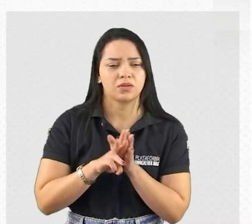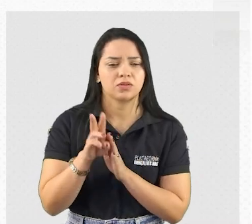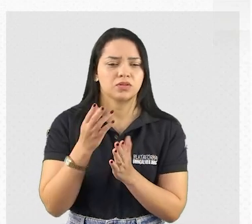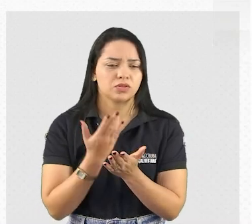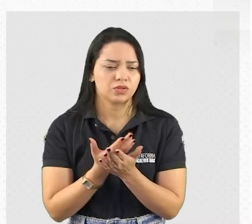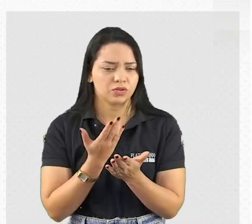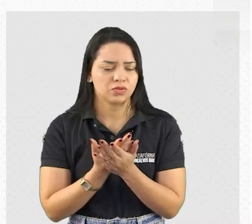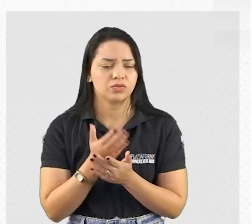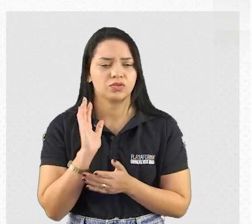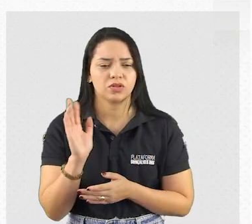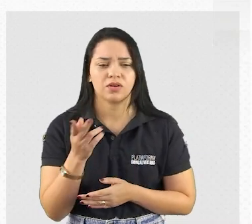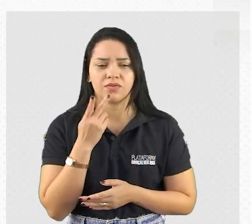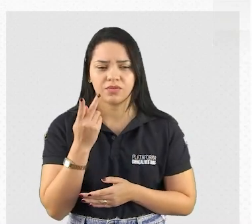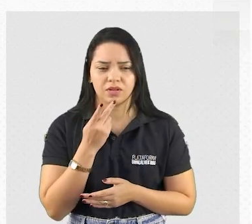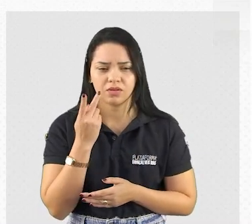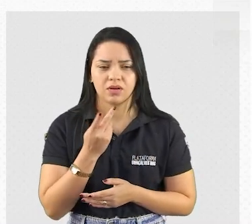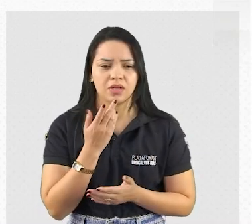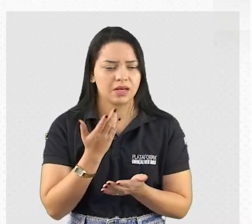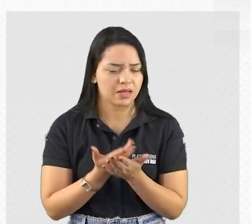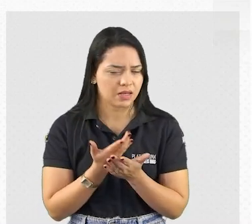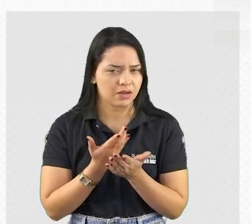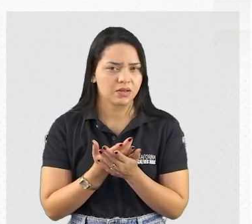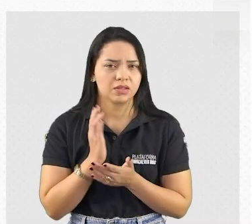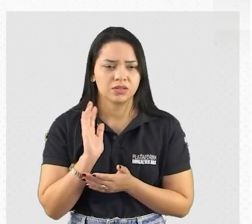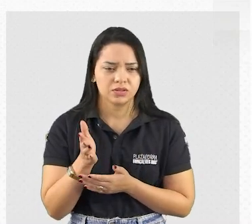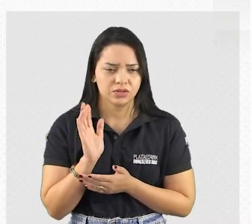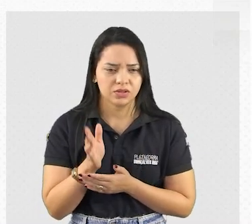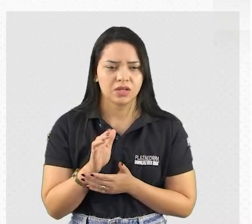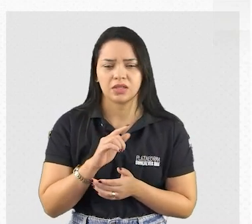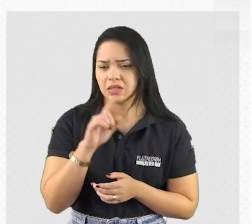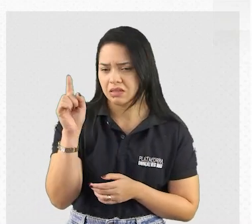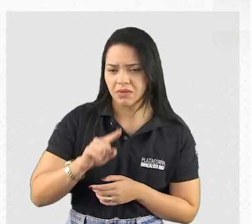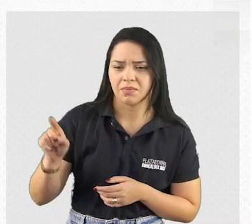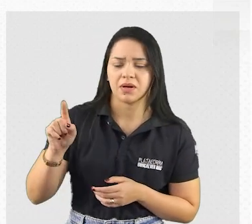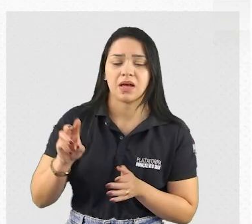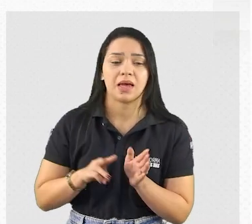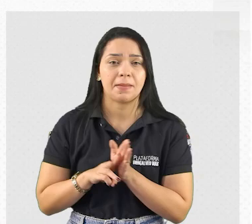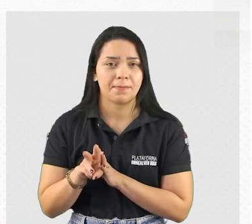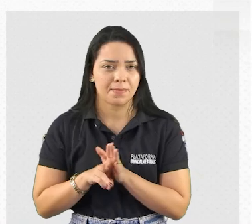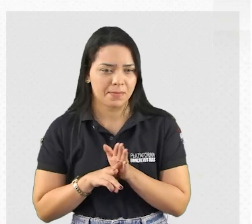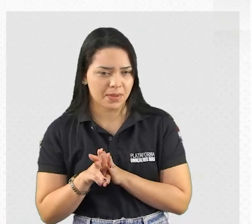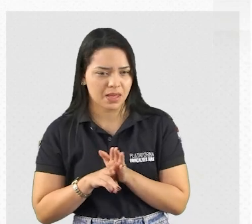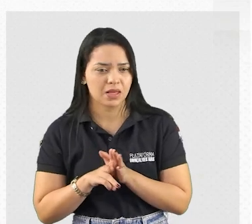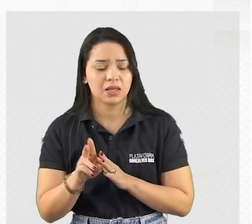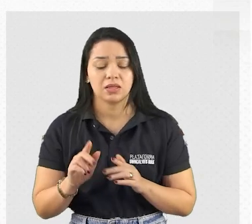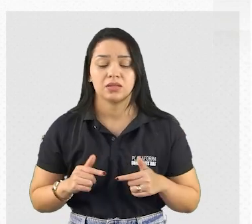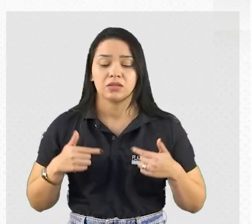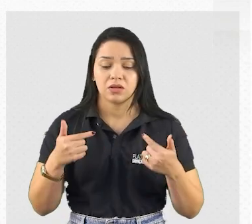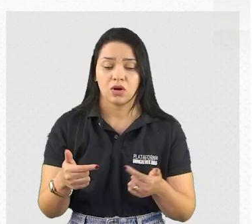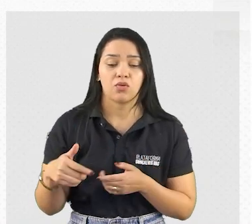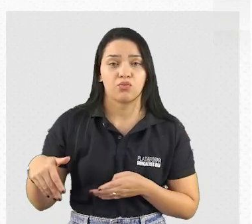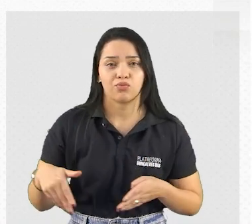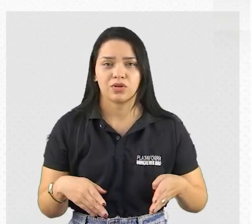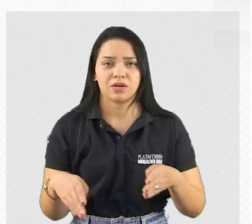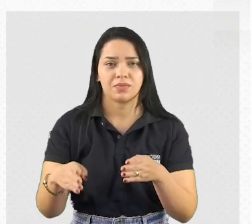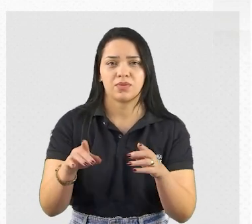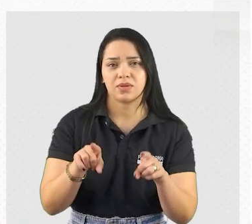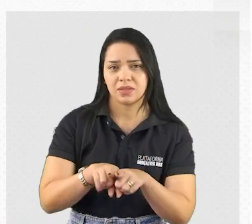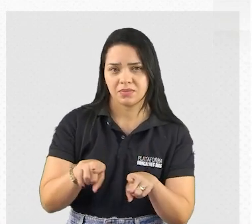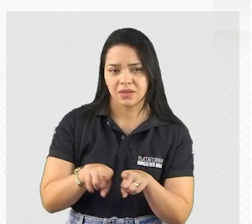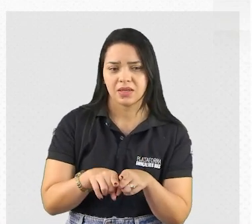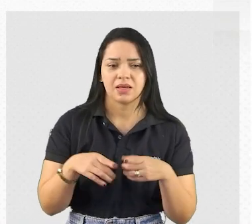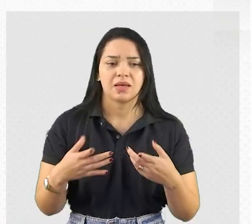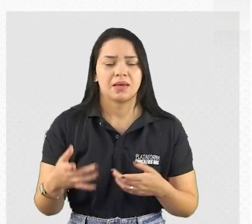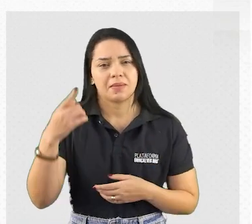a gente já falou aqui em uma aula, né, que não é mágica, é método, é desempenhar um caminho e a partir desse